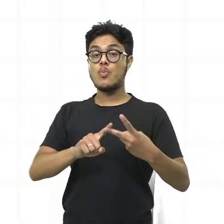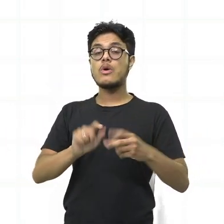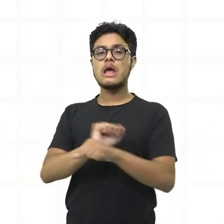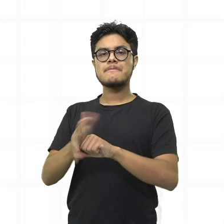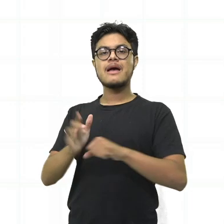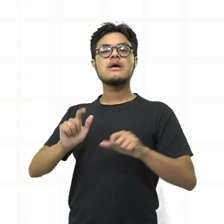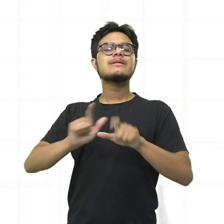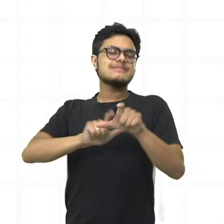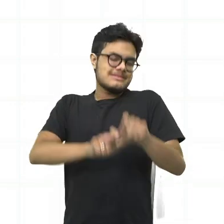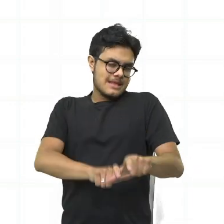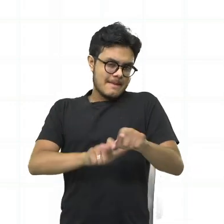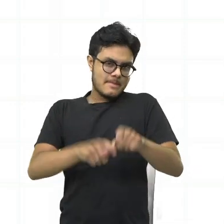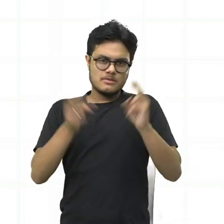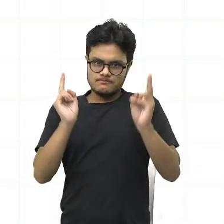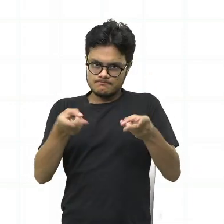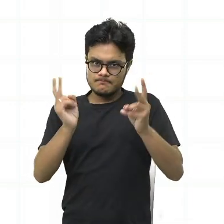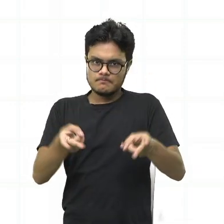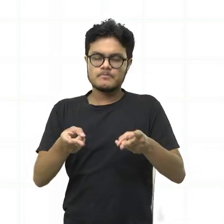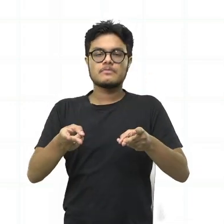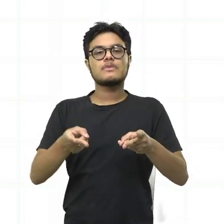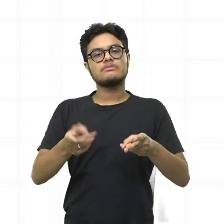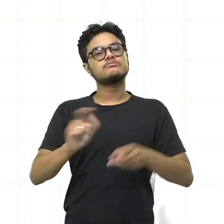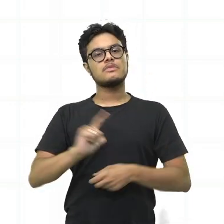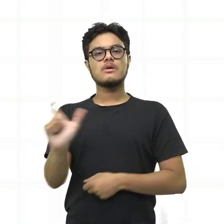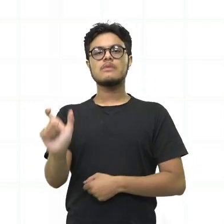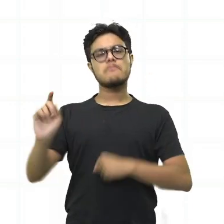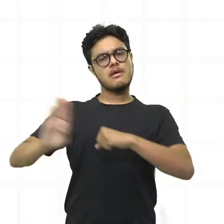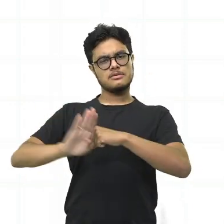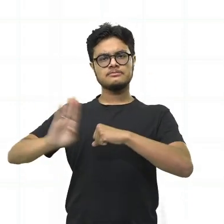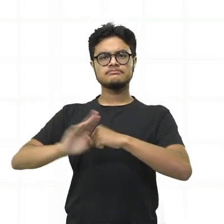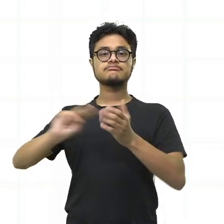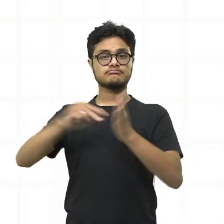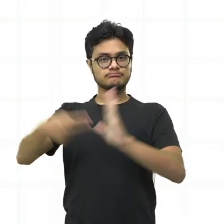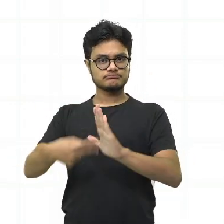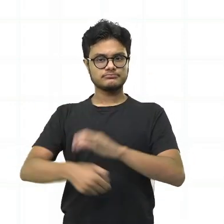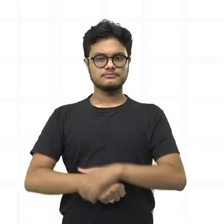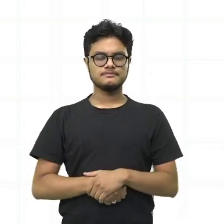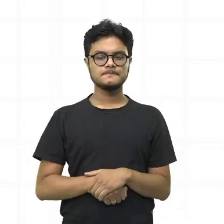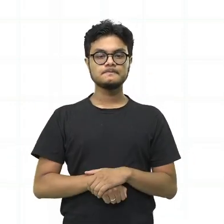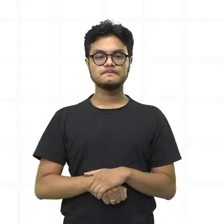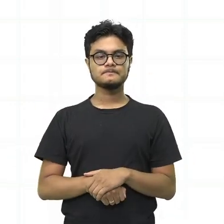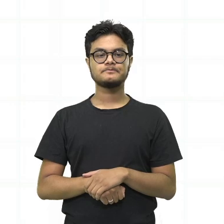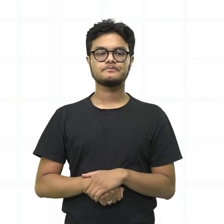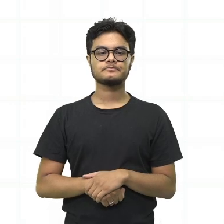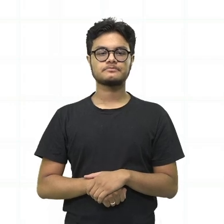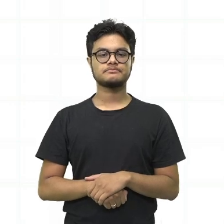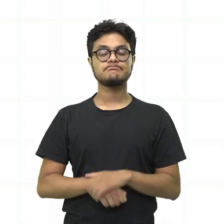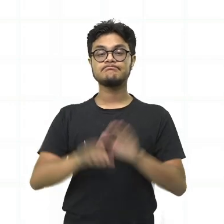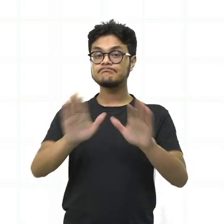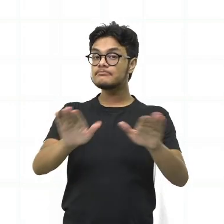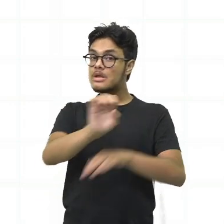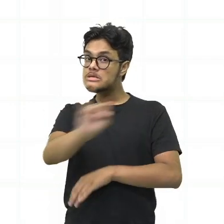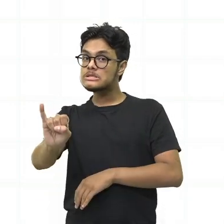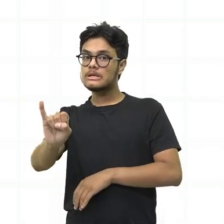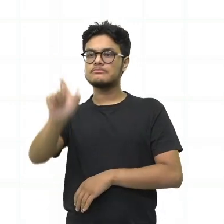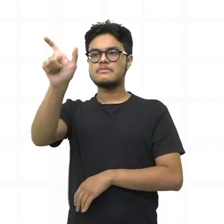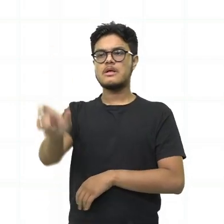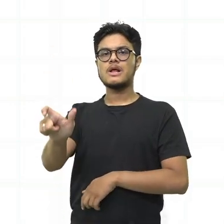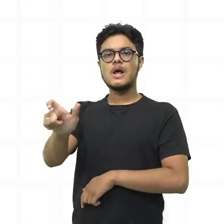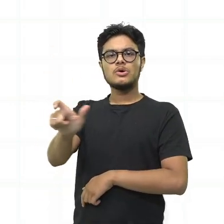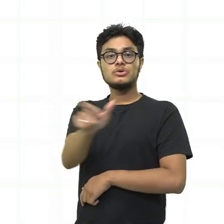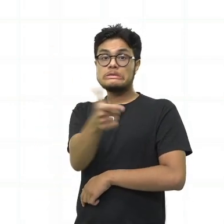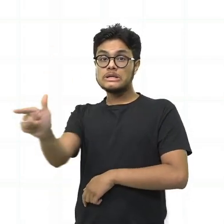dependo de um ser concreto, né, para existir. O abstrato ele depende desse ser concreto. Sem esse ser concreto, o